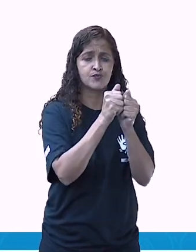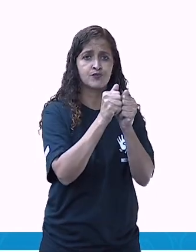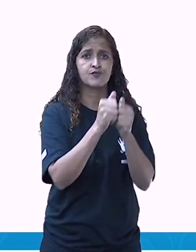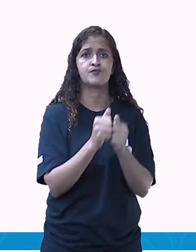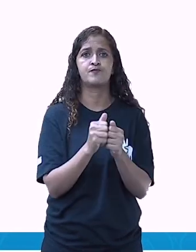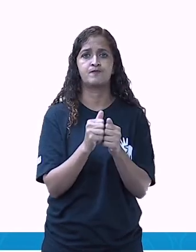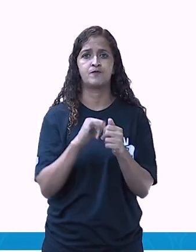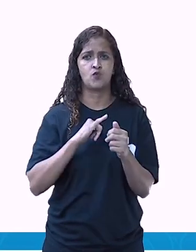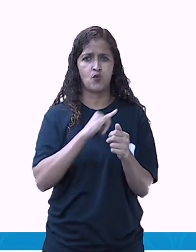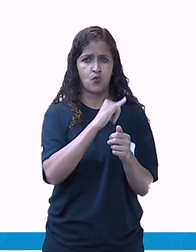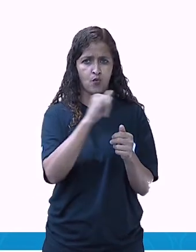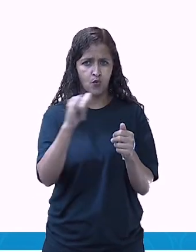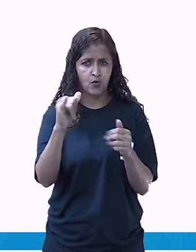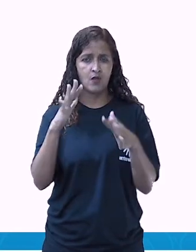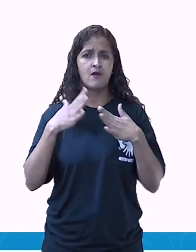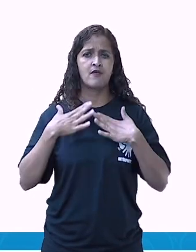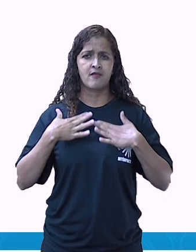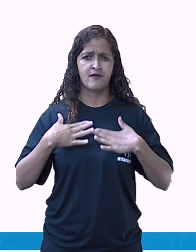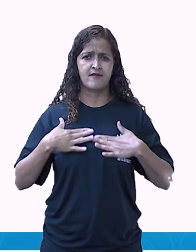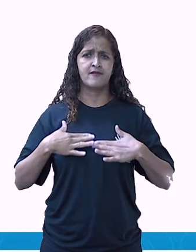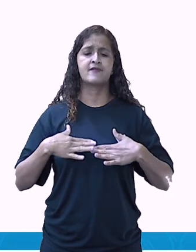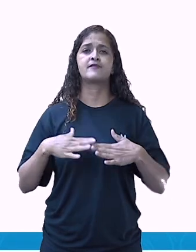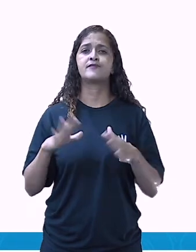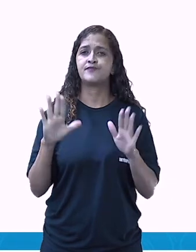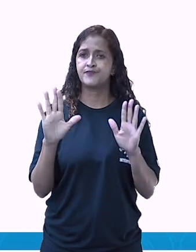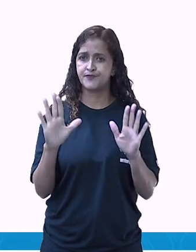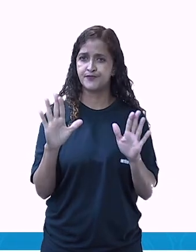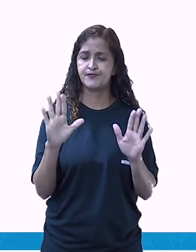ó. Quero ver você ler aí na sua casa.